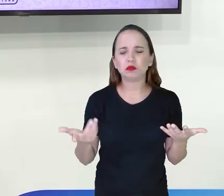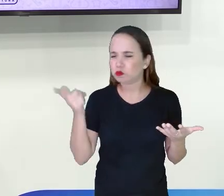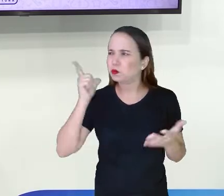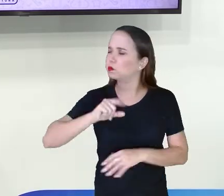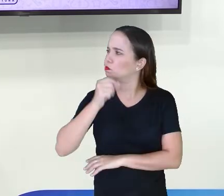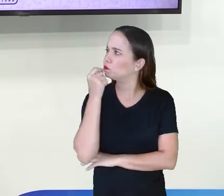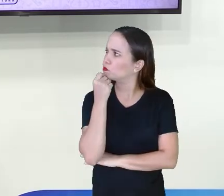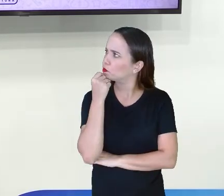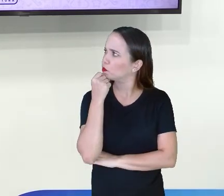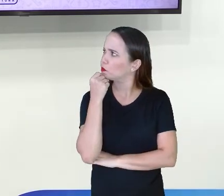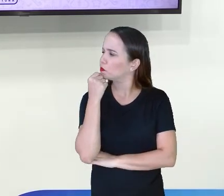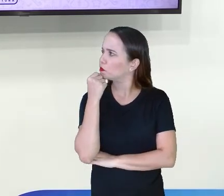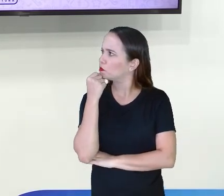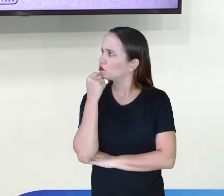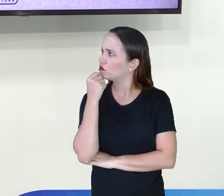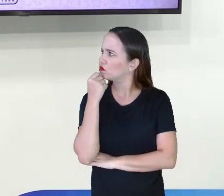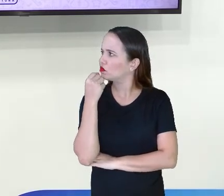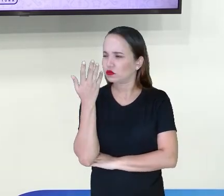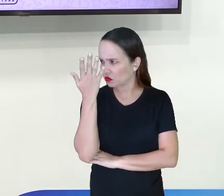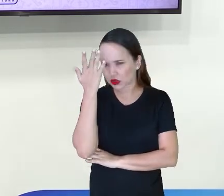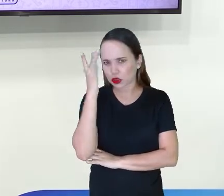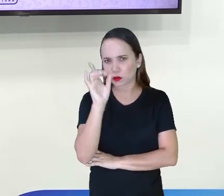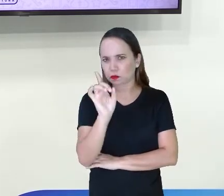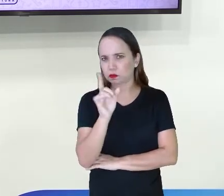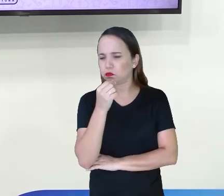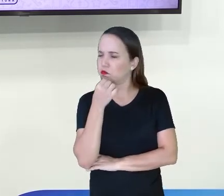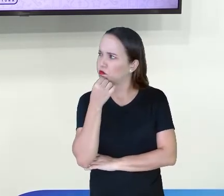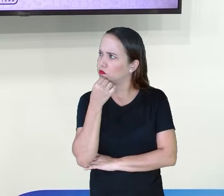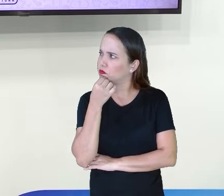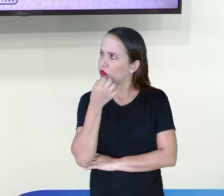Será? Acho que não, né?